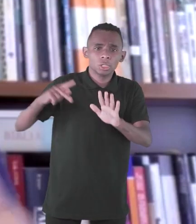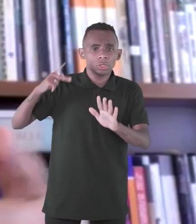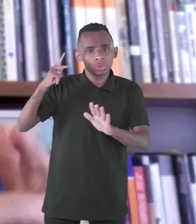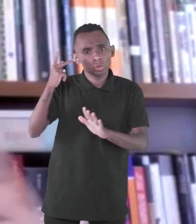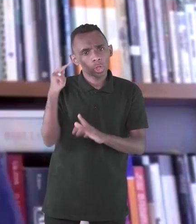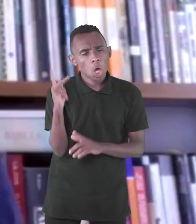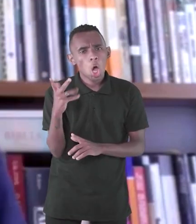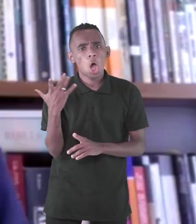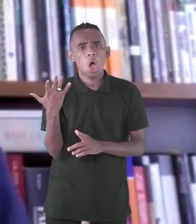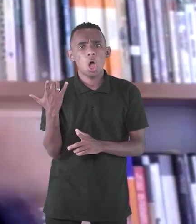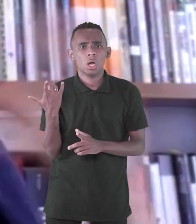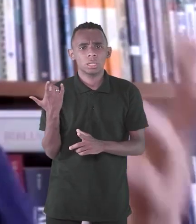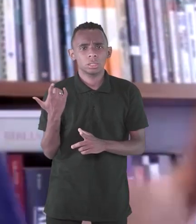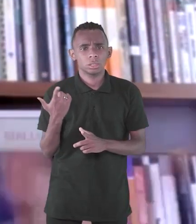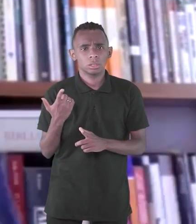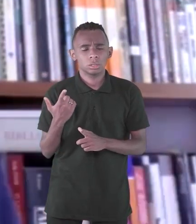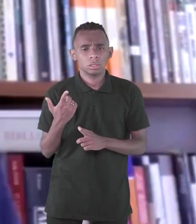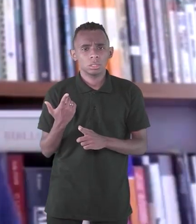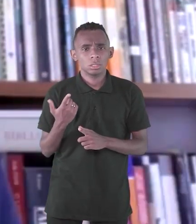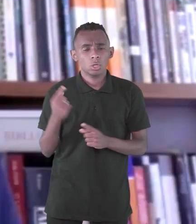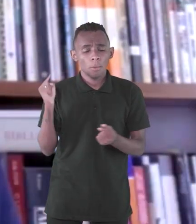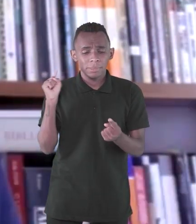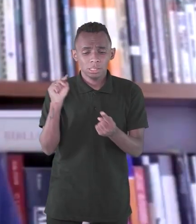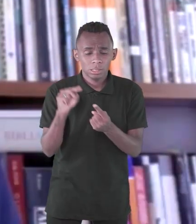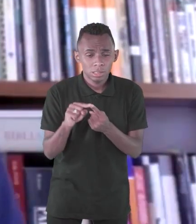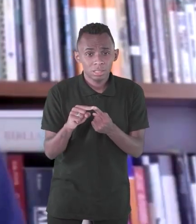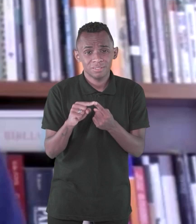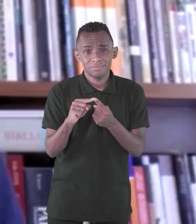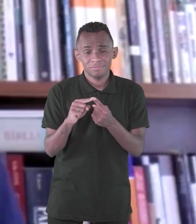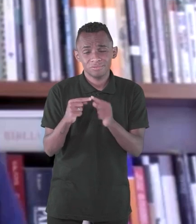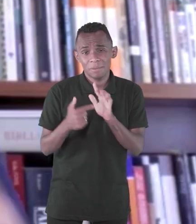histórias, que busca